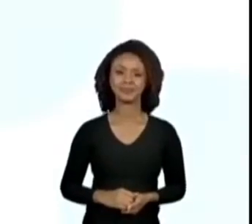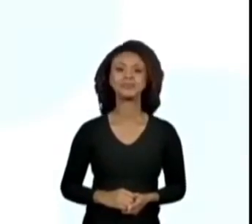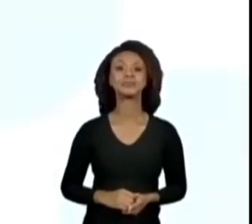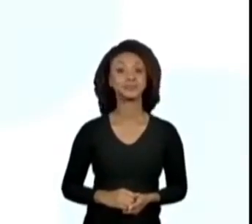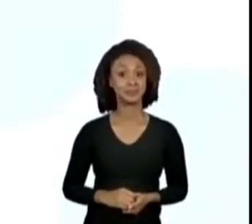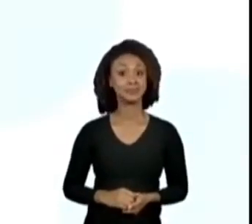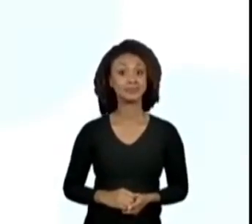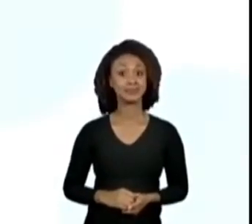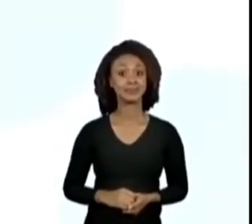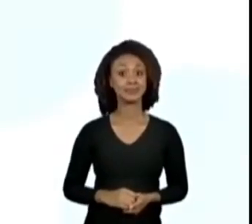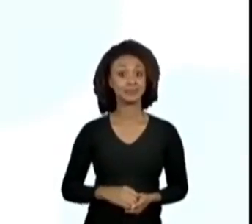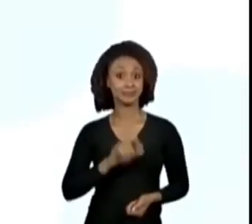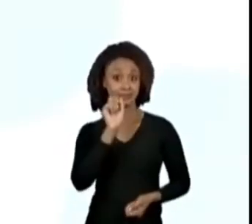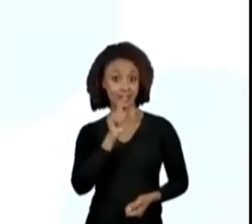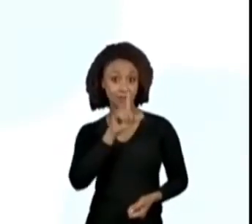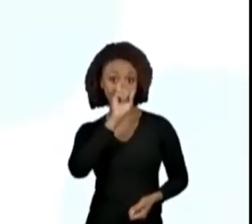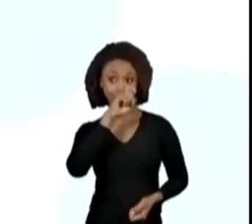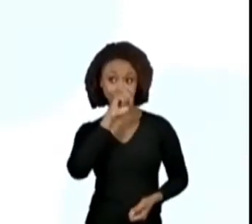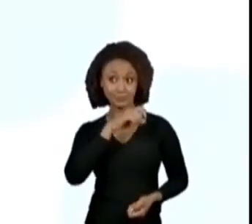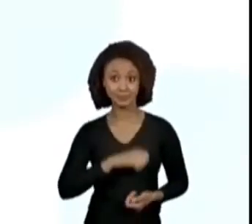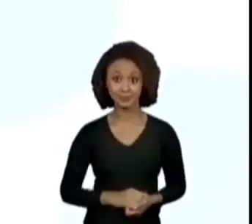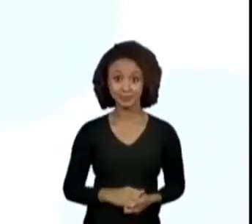Arara Azul. Certo?